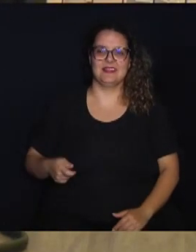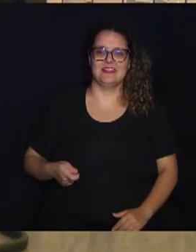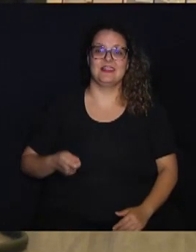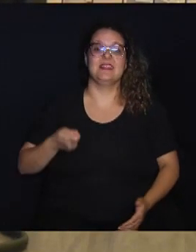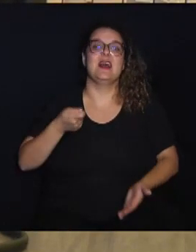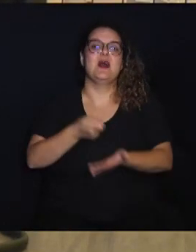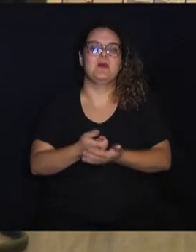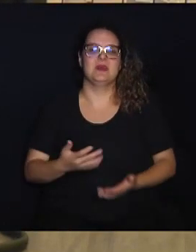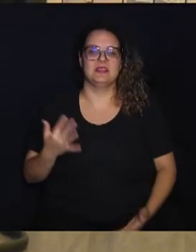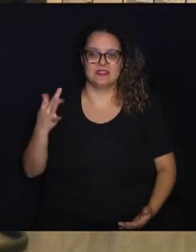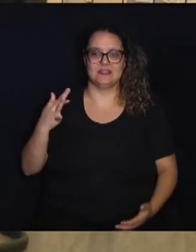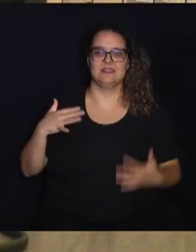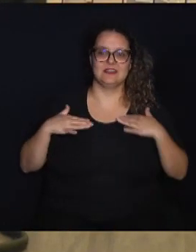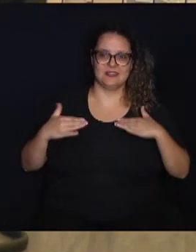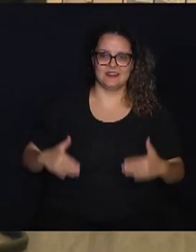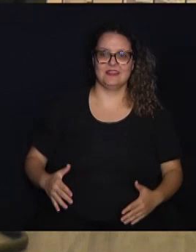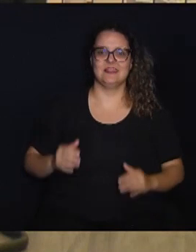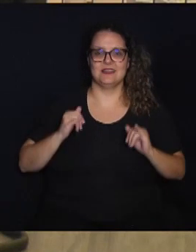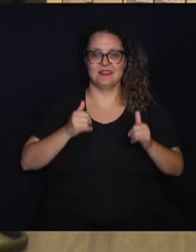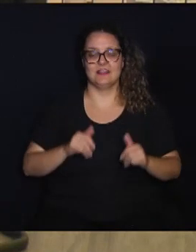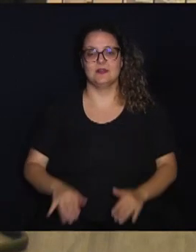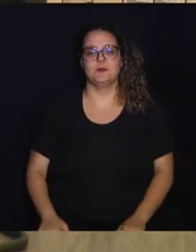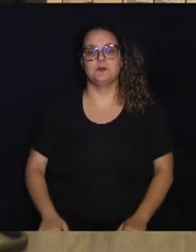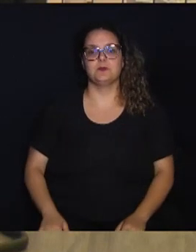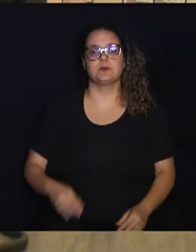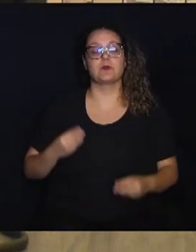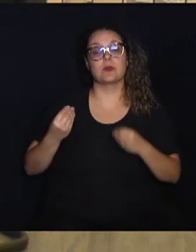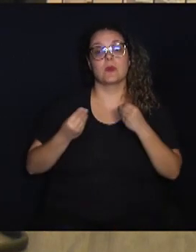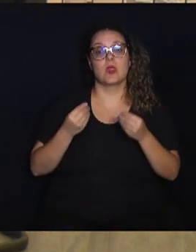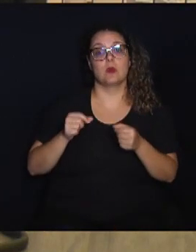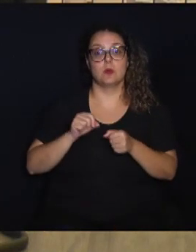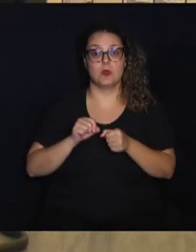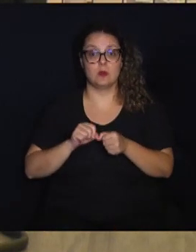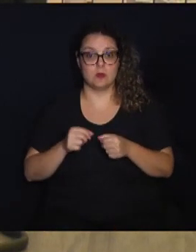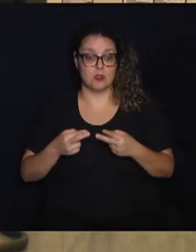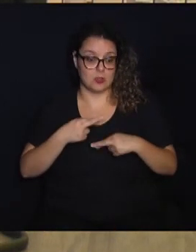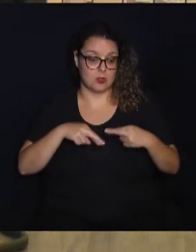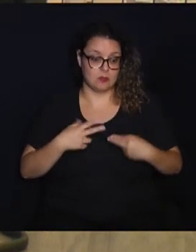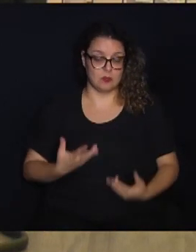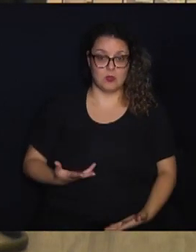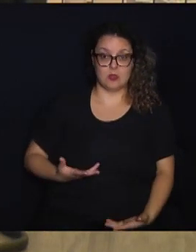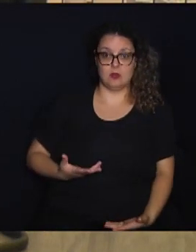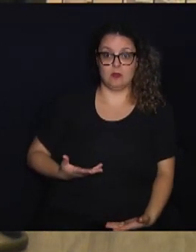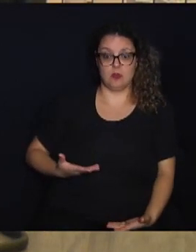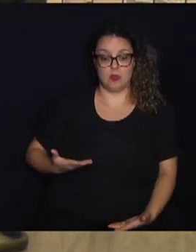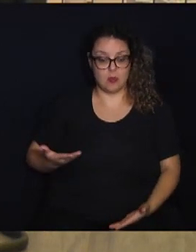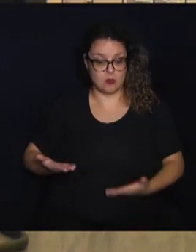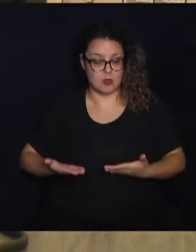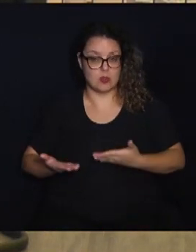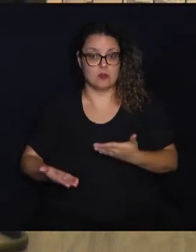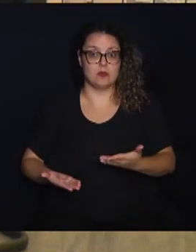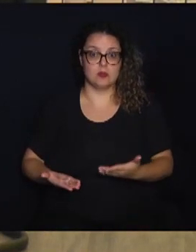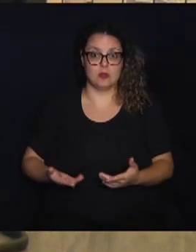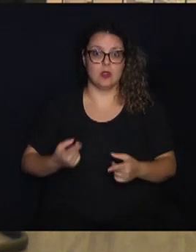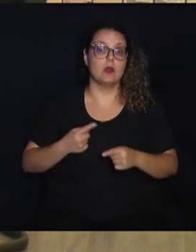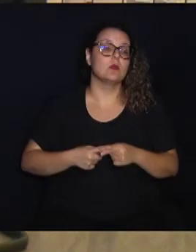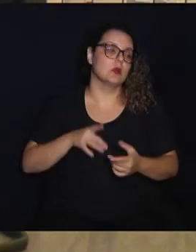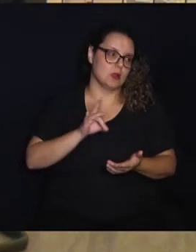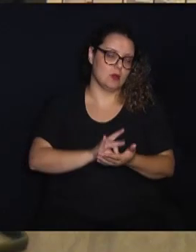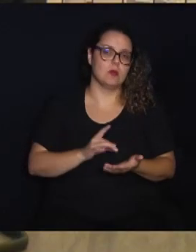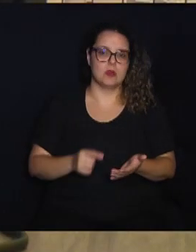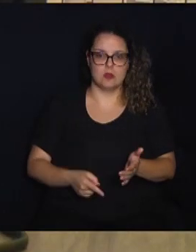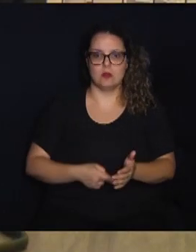dor muscular que já desistiu. E como que a gente faz para essa questão de como a pessoa lida com as... Porque realmente no